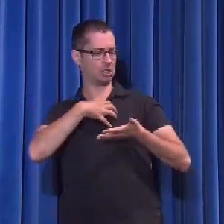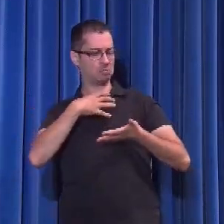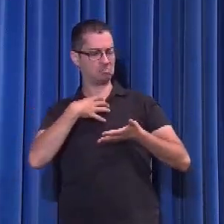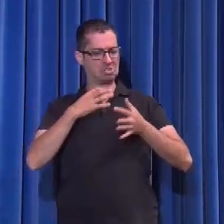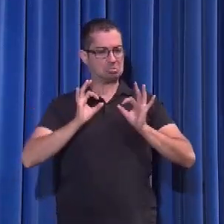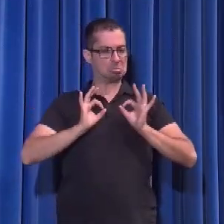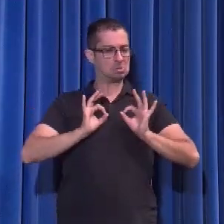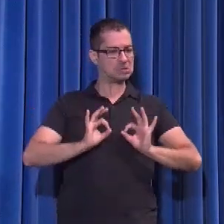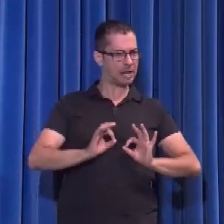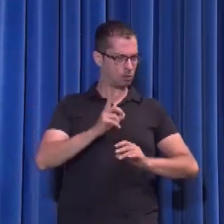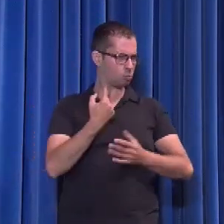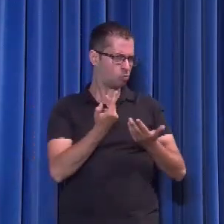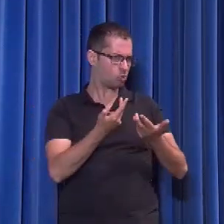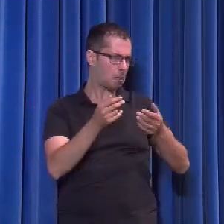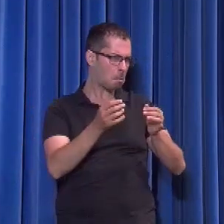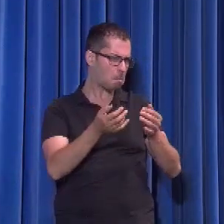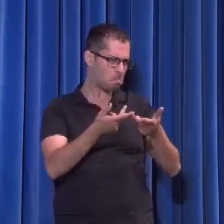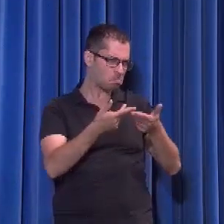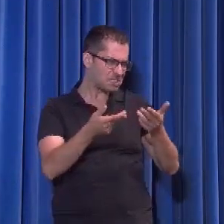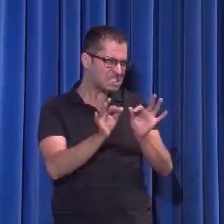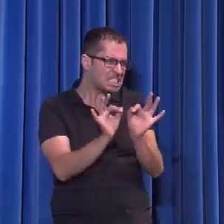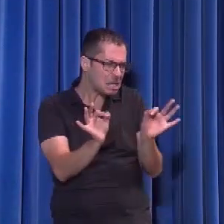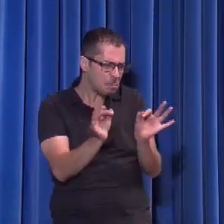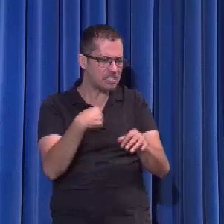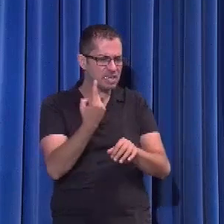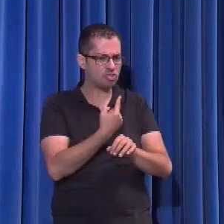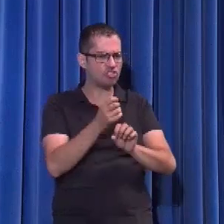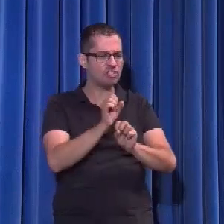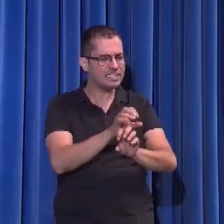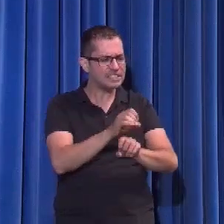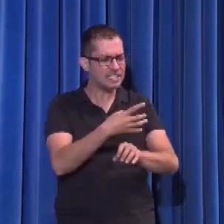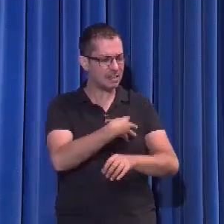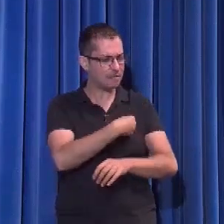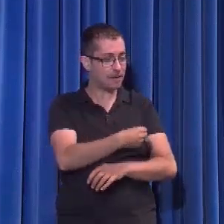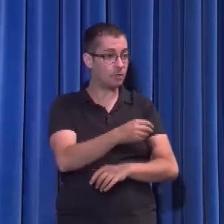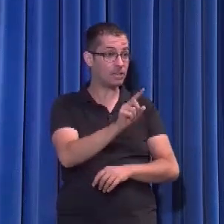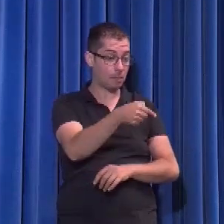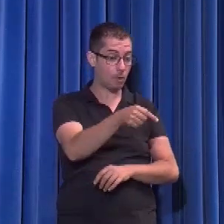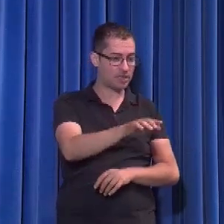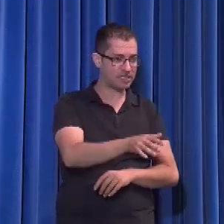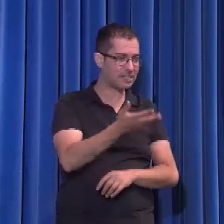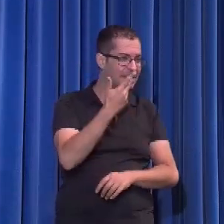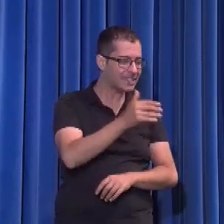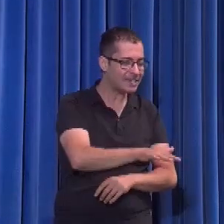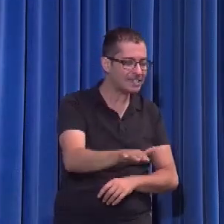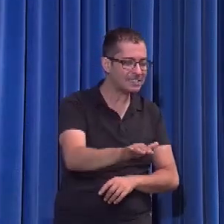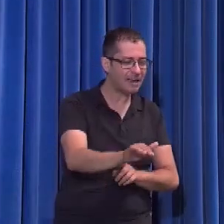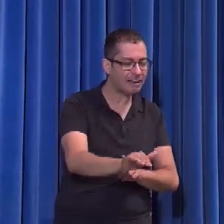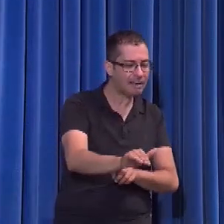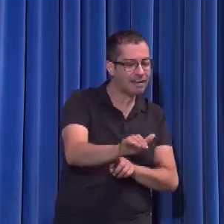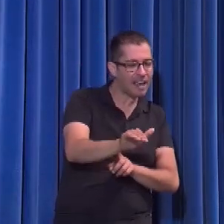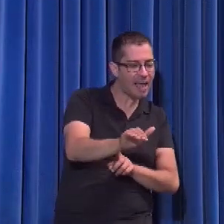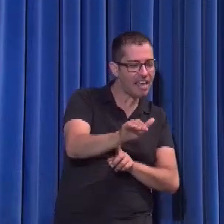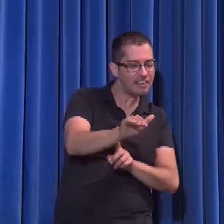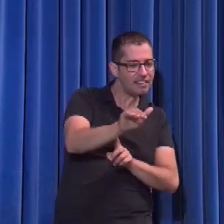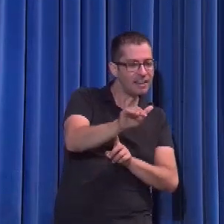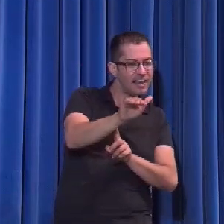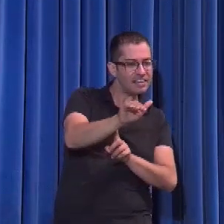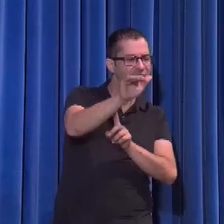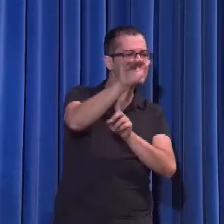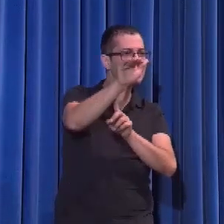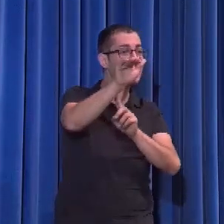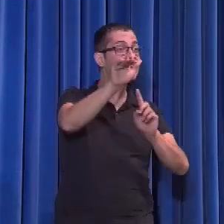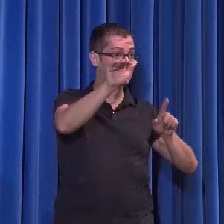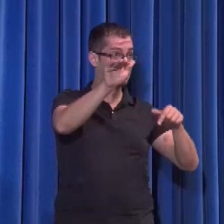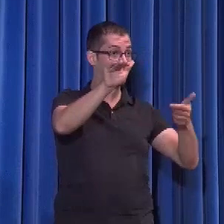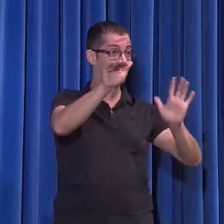que nós ensinamos para os nossos filhos. E esses filhos crescem. E de repente, num momento, eles dizem assim, talvez não